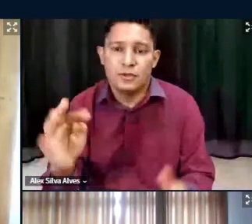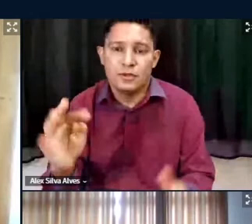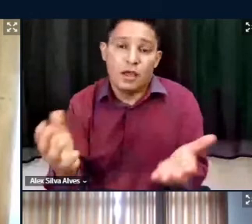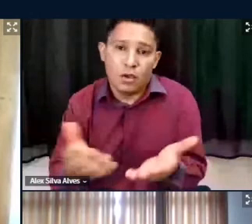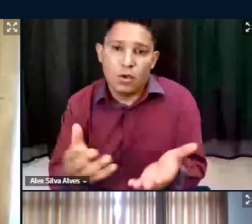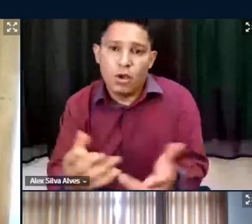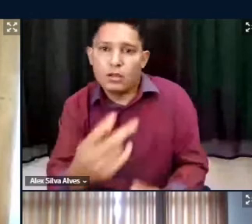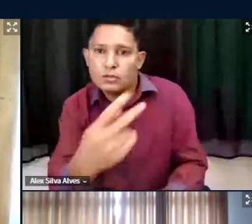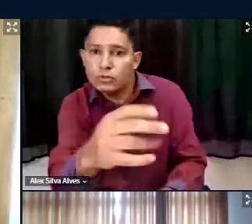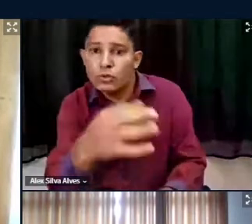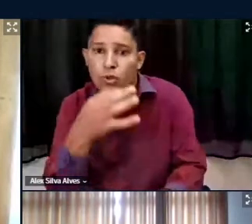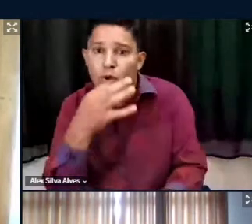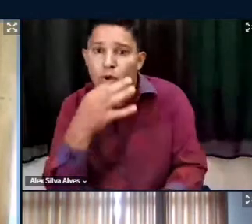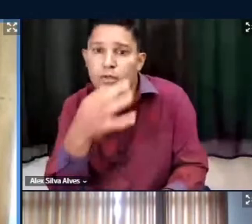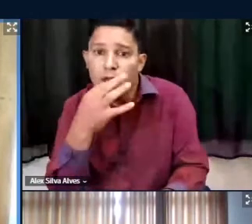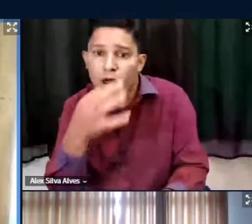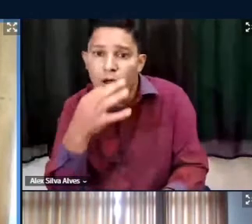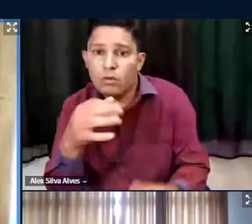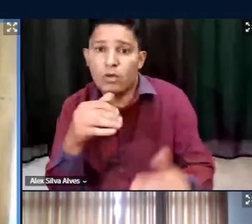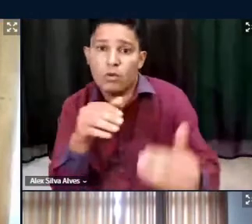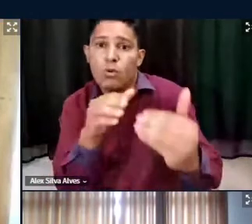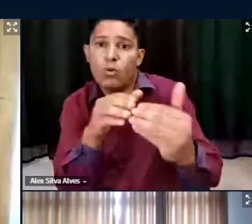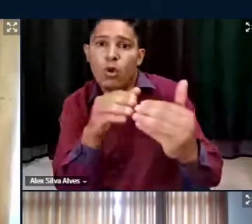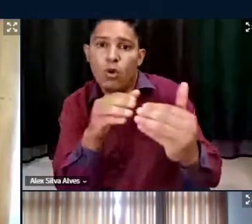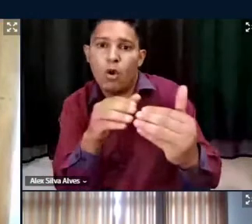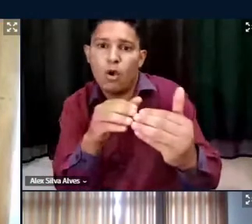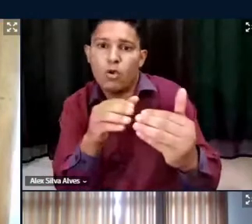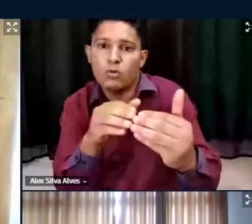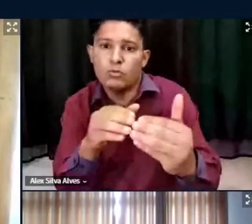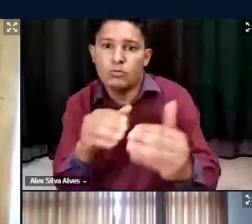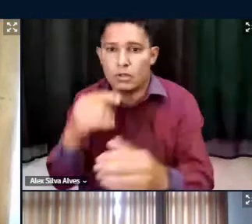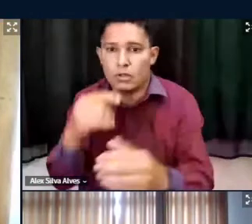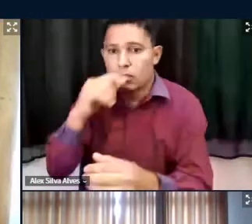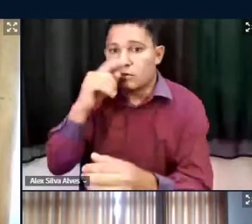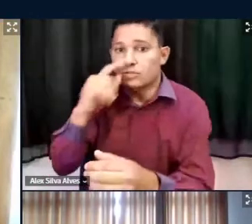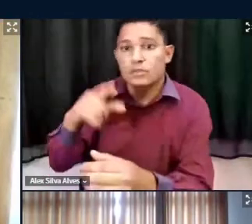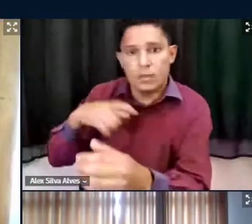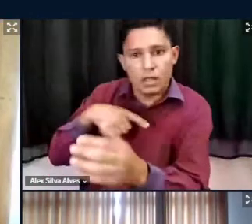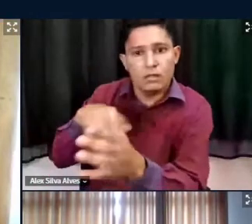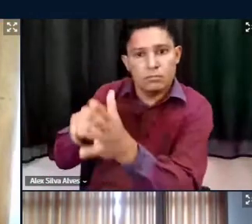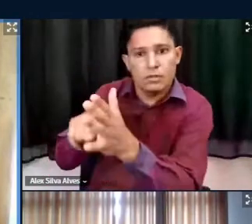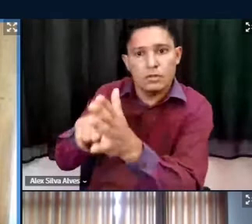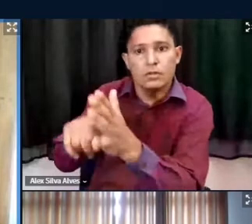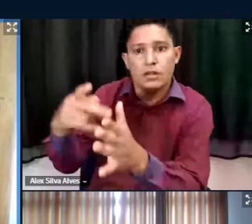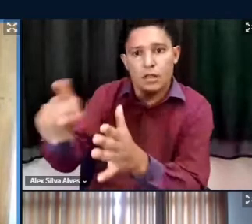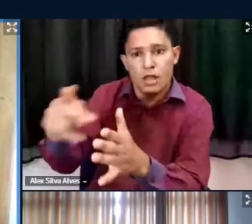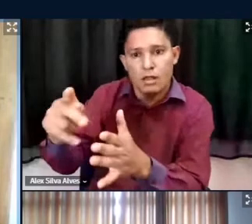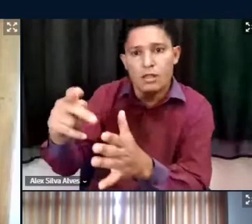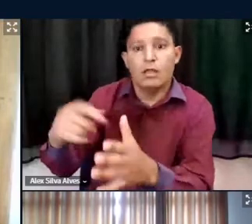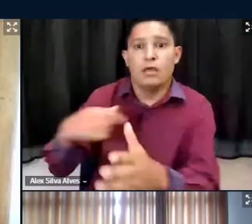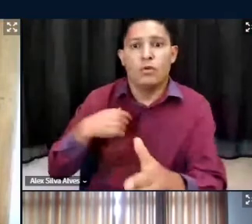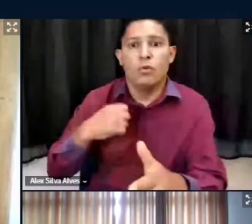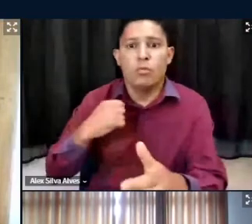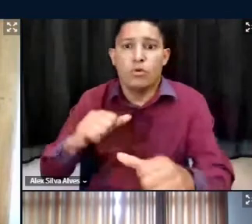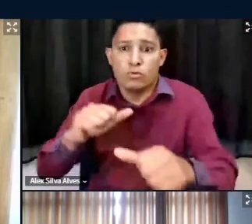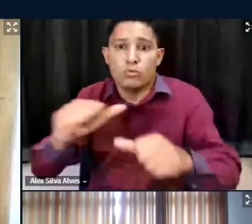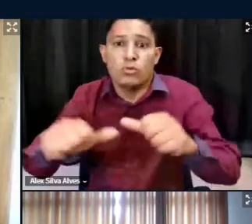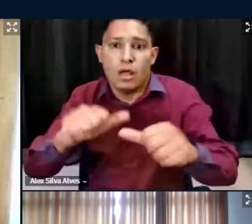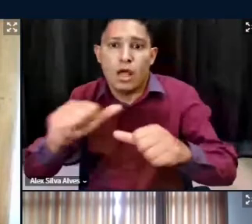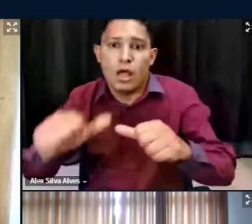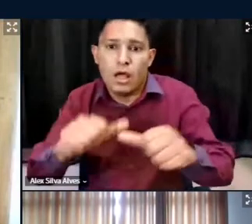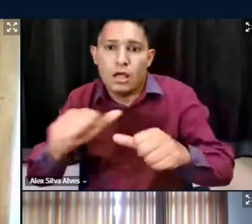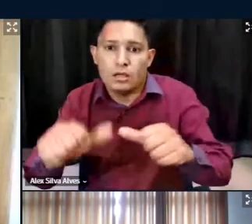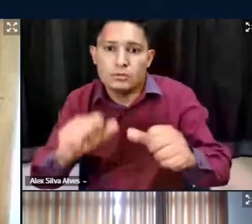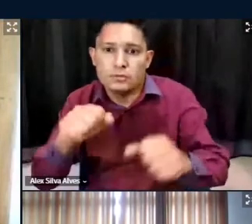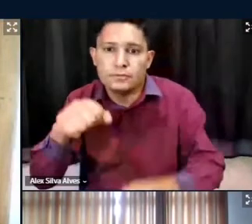citavam também. Então, agora eu entendi o seu argumento e realmente concordo com ele, que tenho esses textos